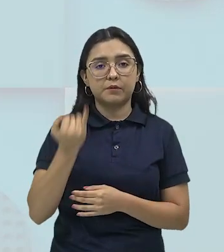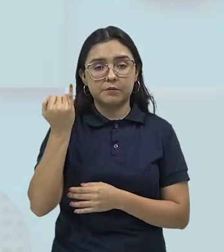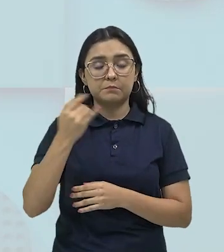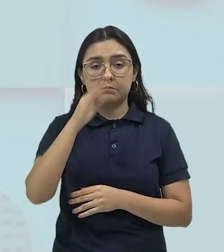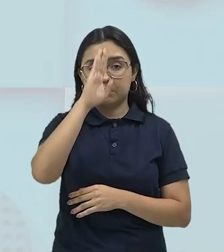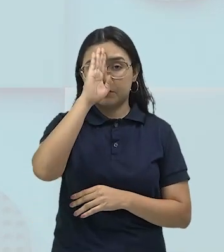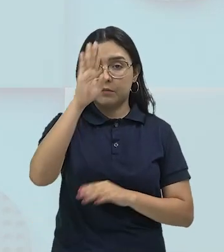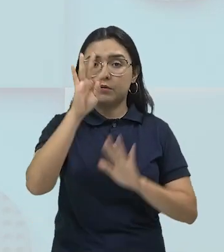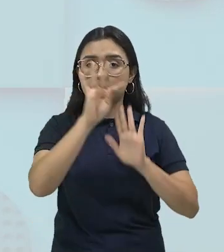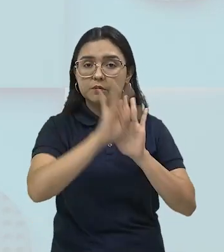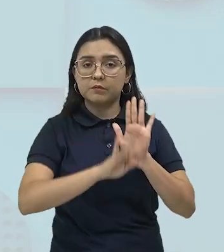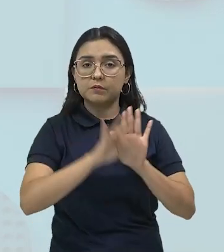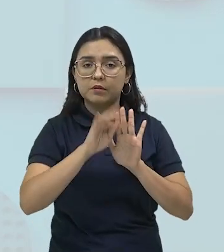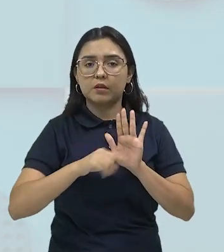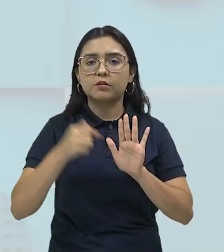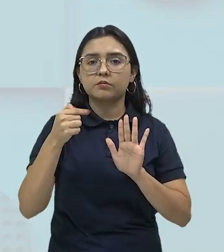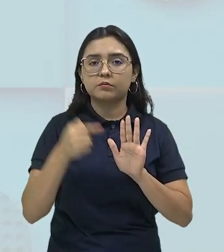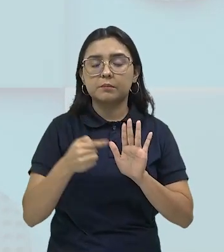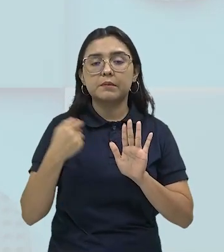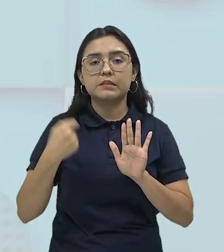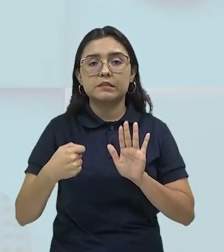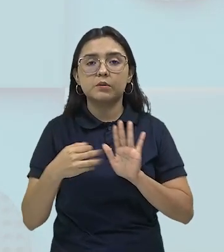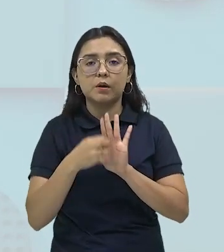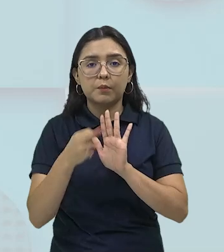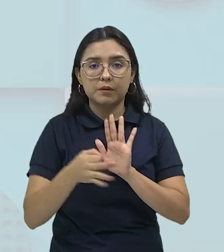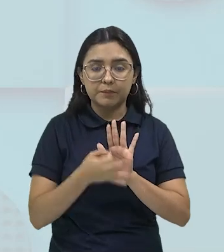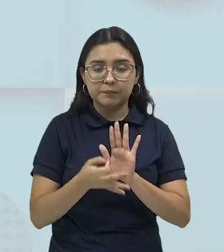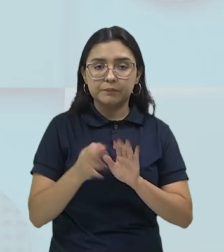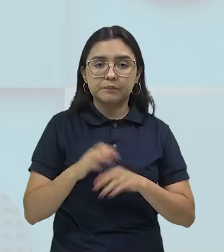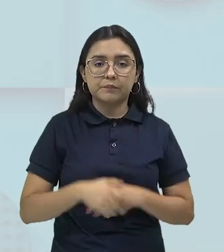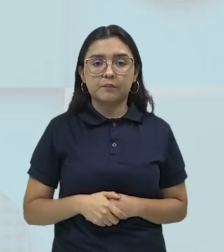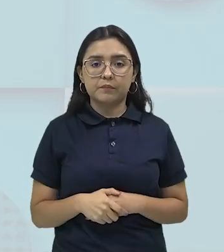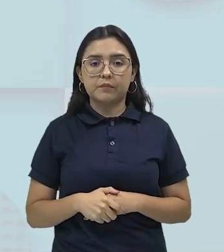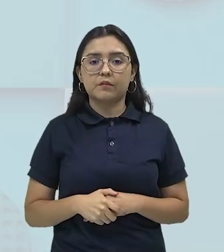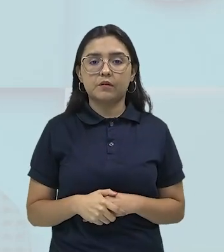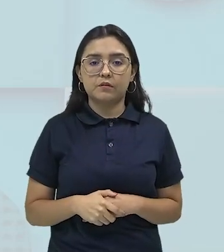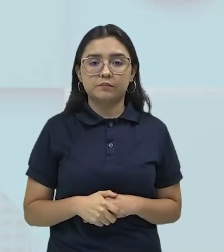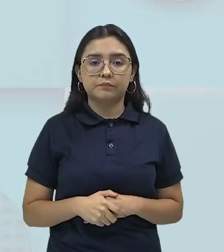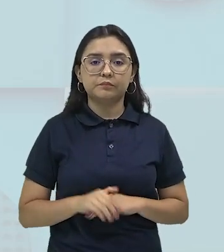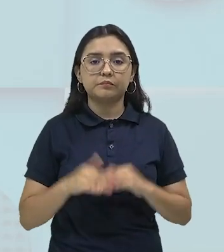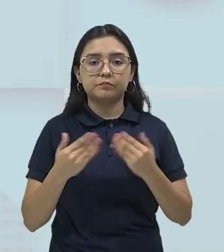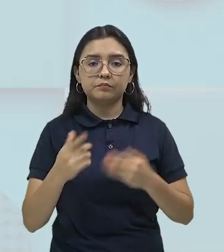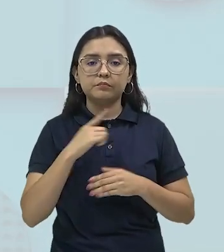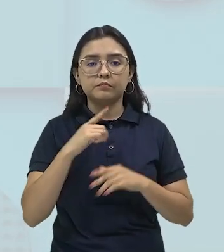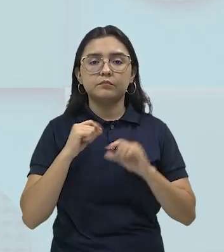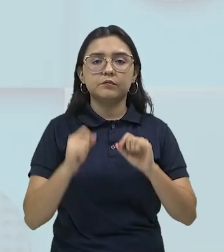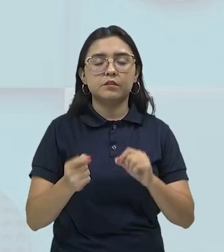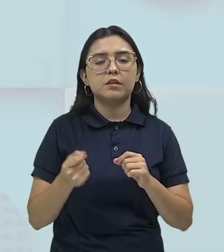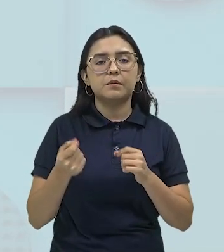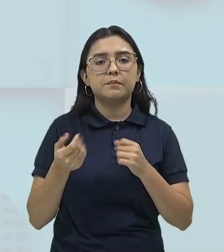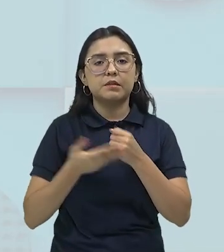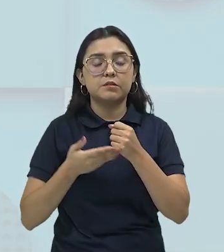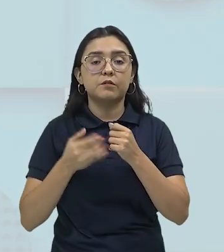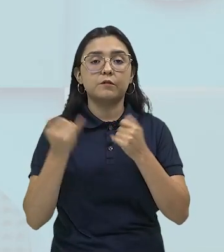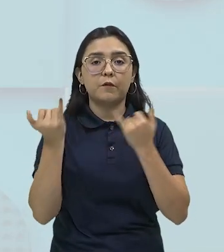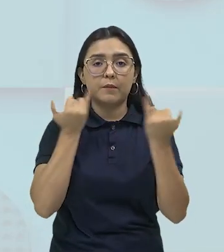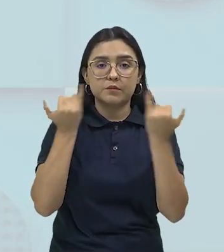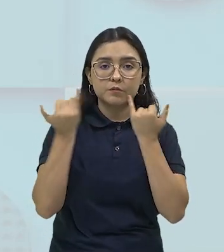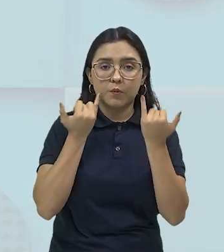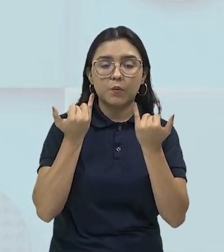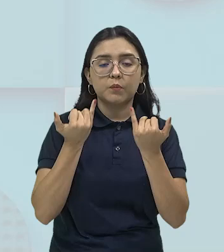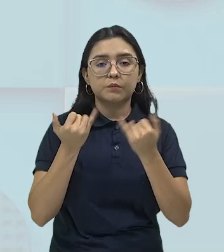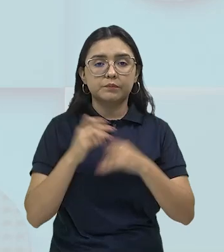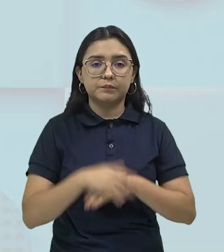num texto em que você precisa argumentar. A argumentação precisa ser embasada em informações, dados, e tudo isso precisa